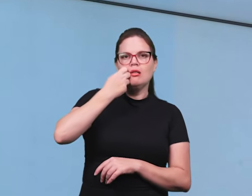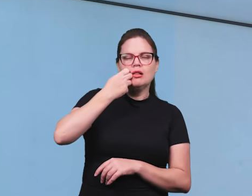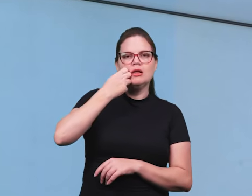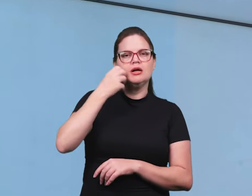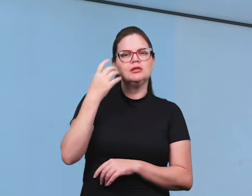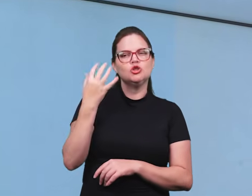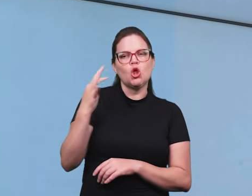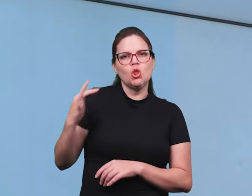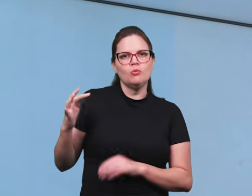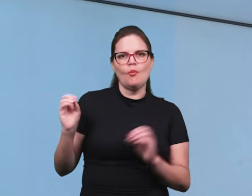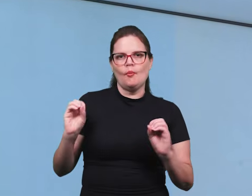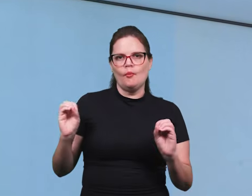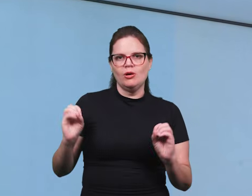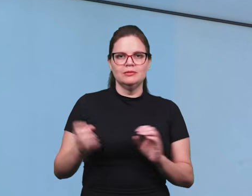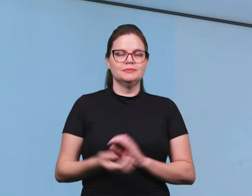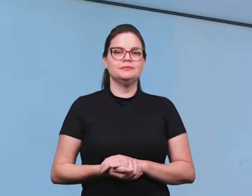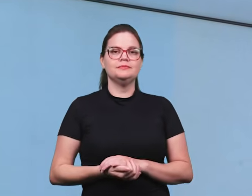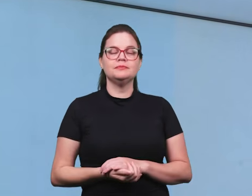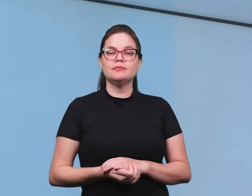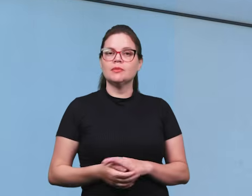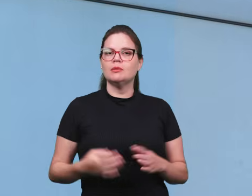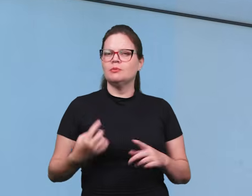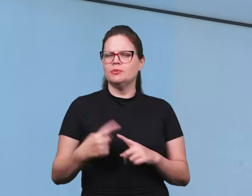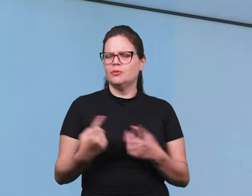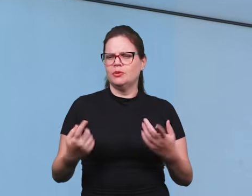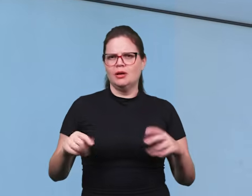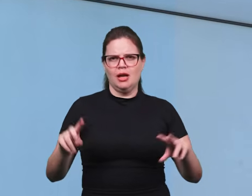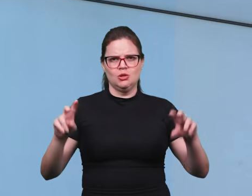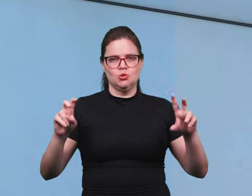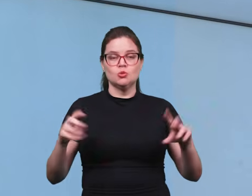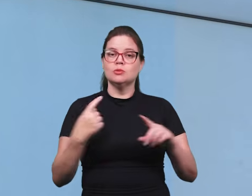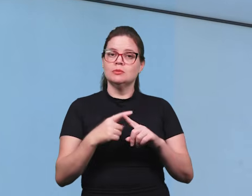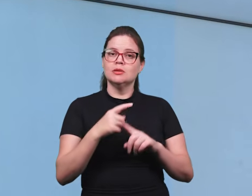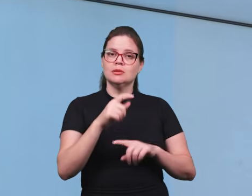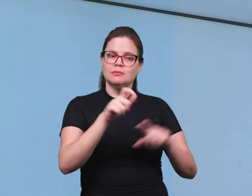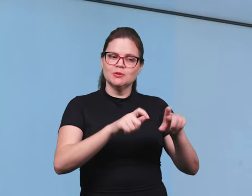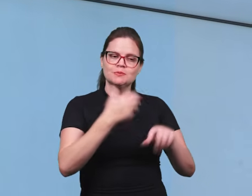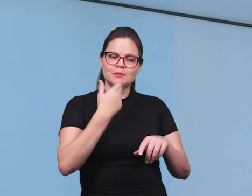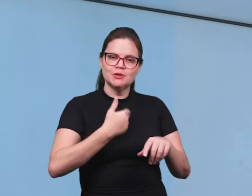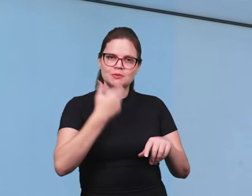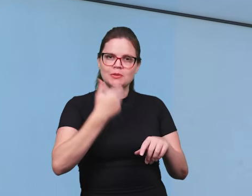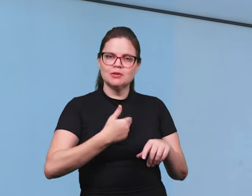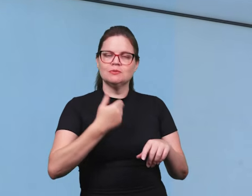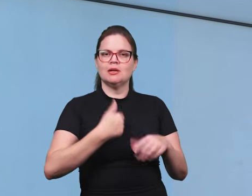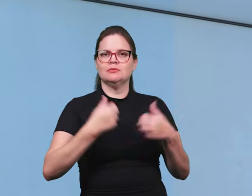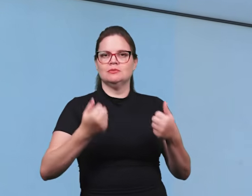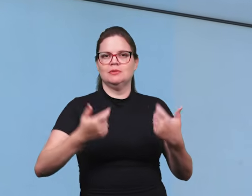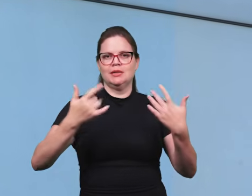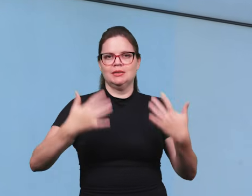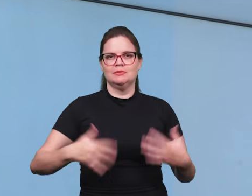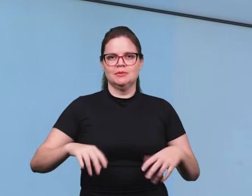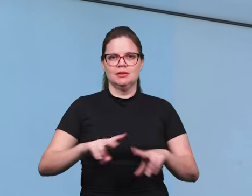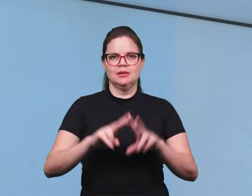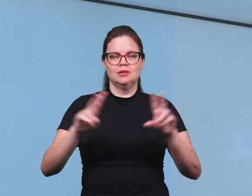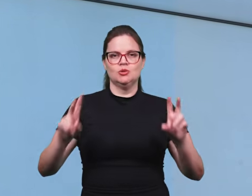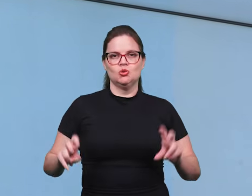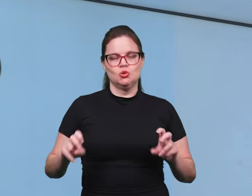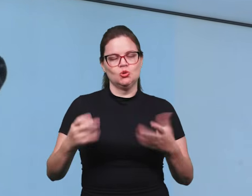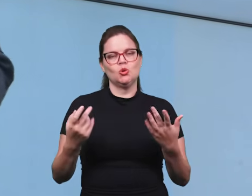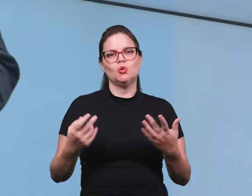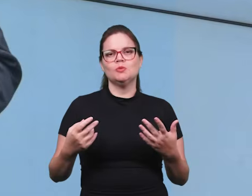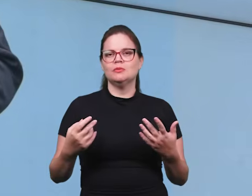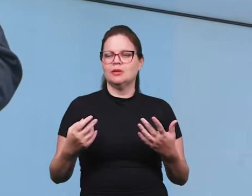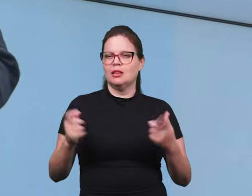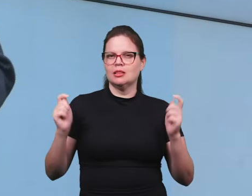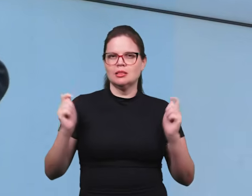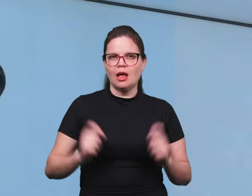complexo? Porque houve essa demanda, né? Pediram para que a gente gravasse sobre um programa que